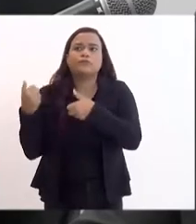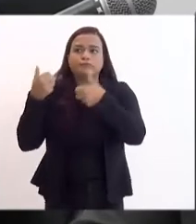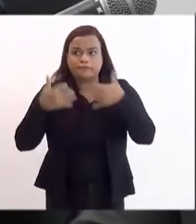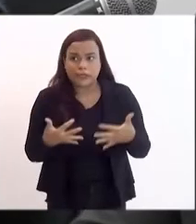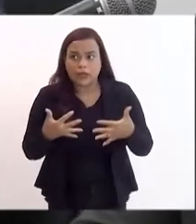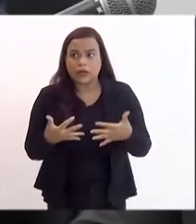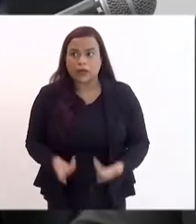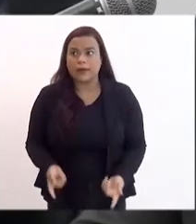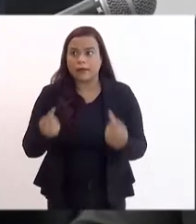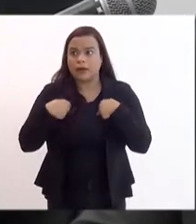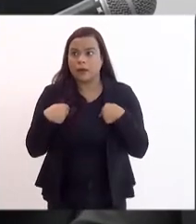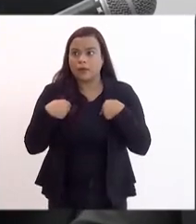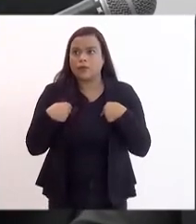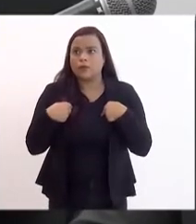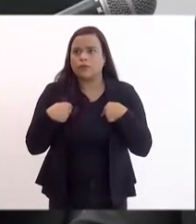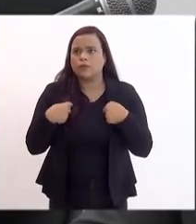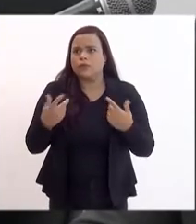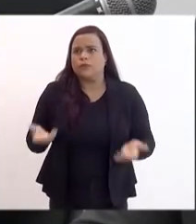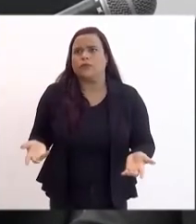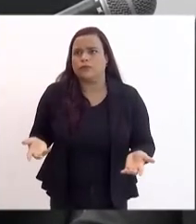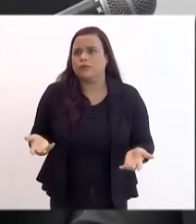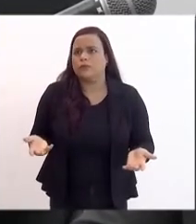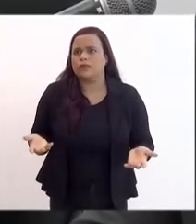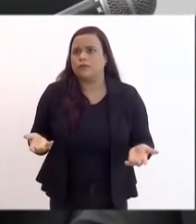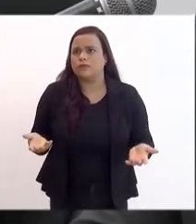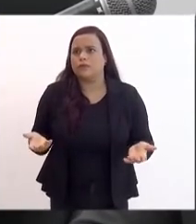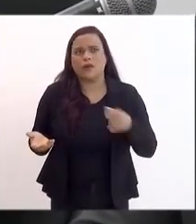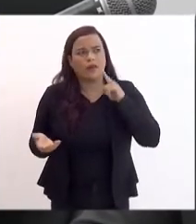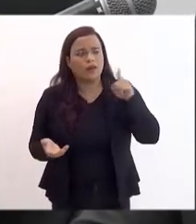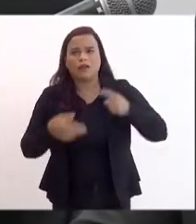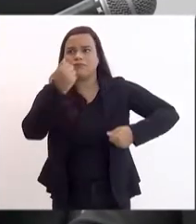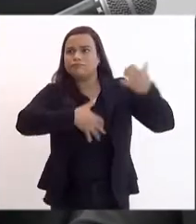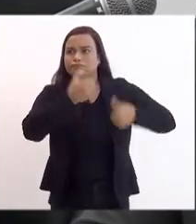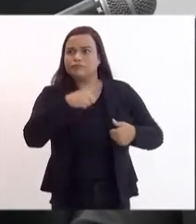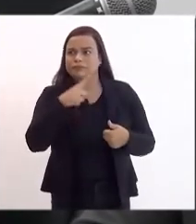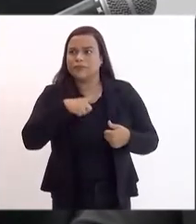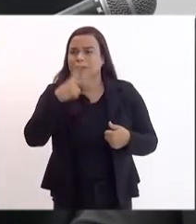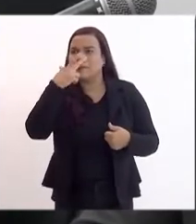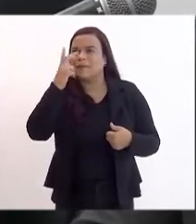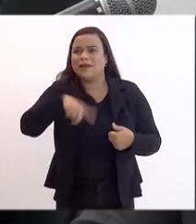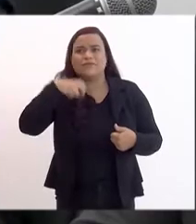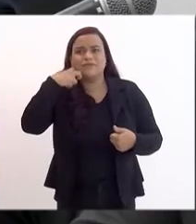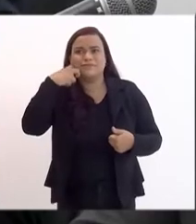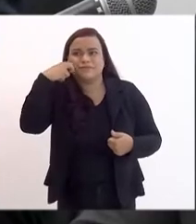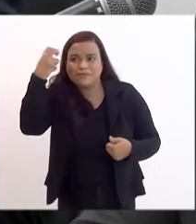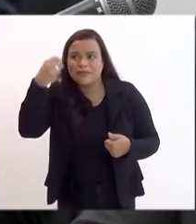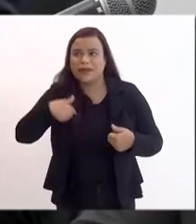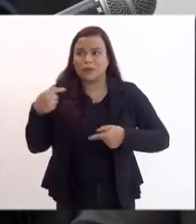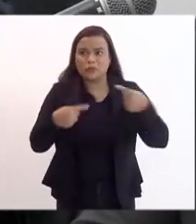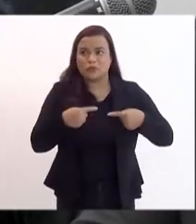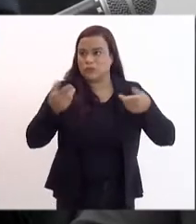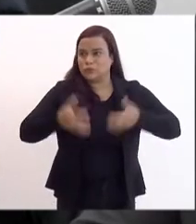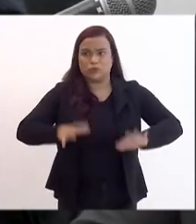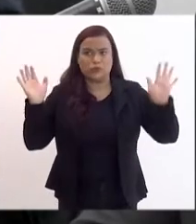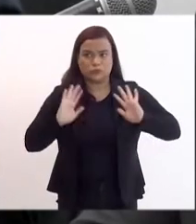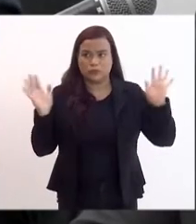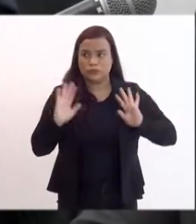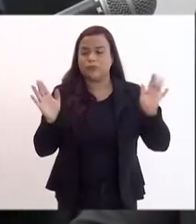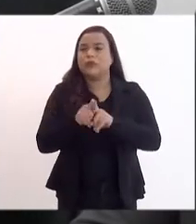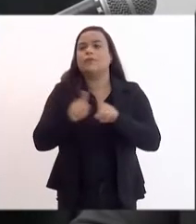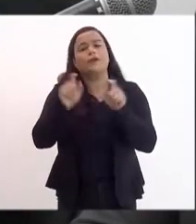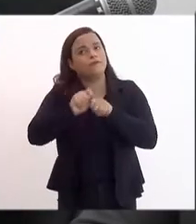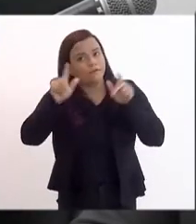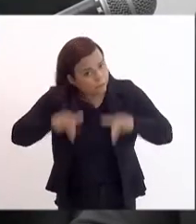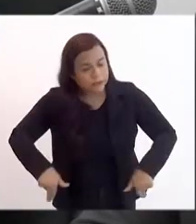eu... Ele faz isso na matéria. É tão vexatória. Eu não vou discutir aqui a questão, e nem fiz isso, a